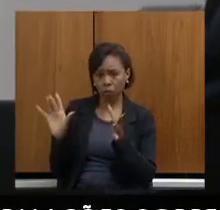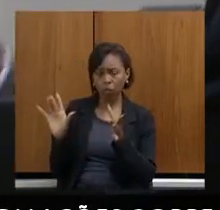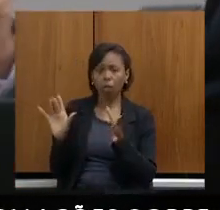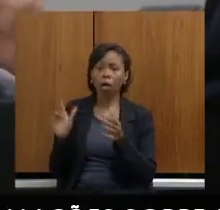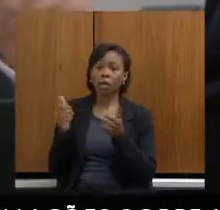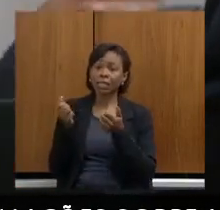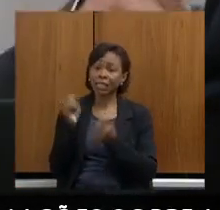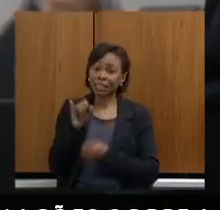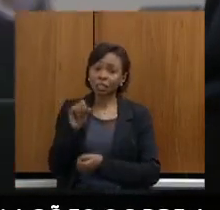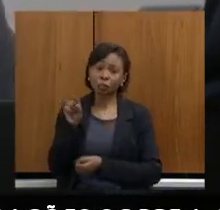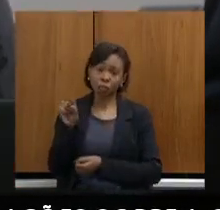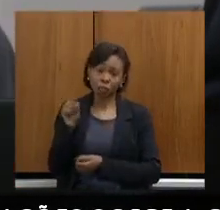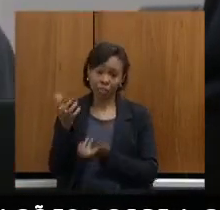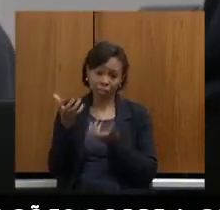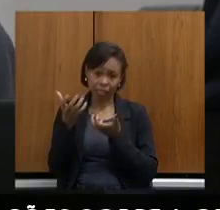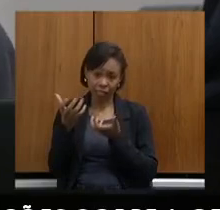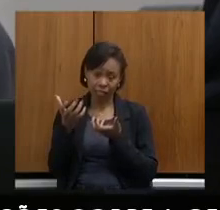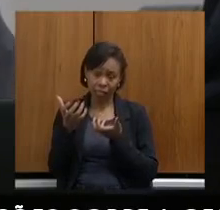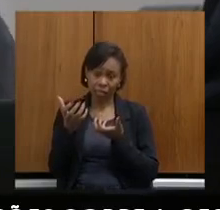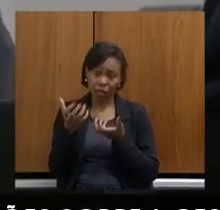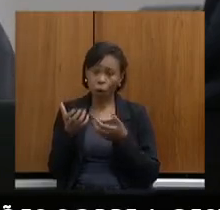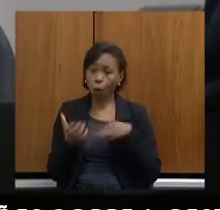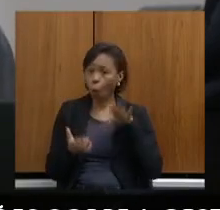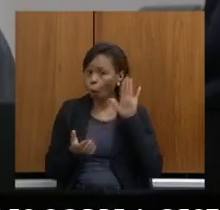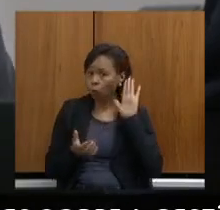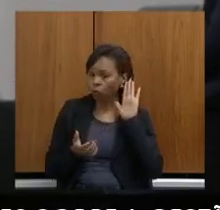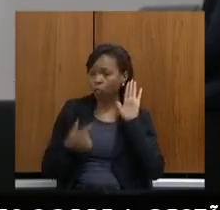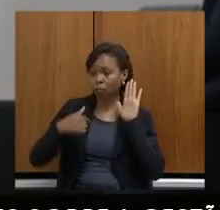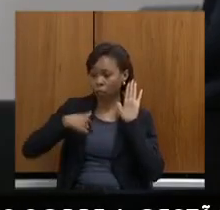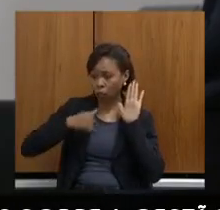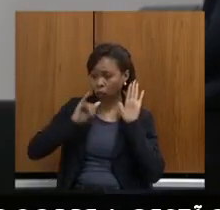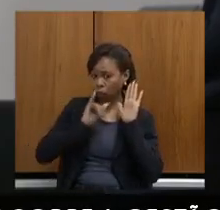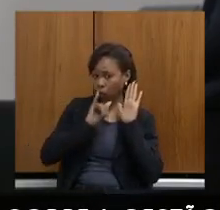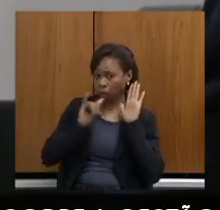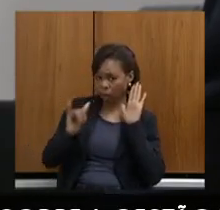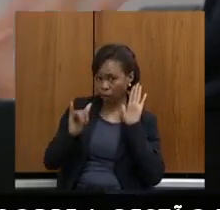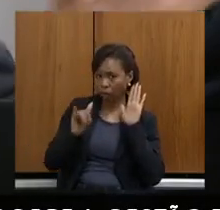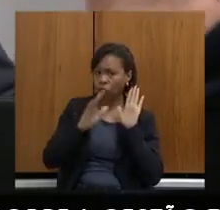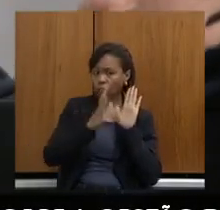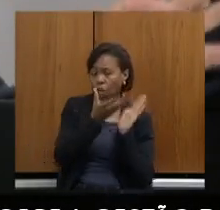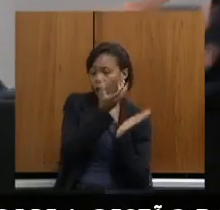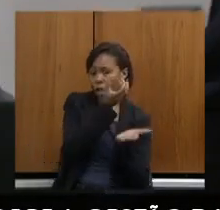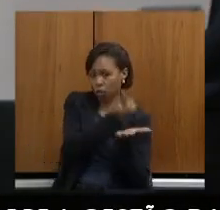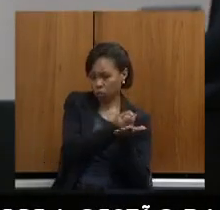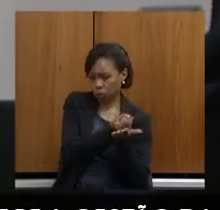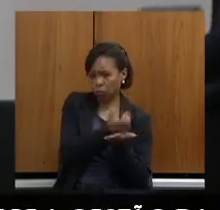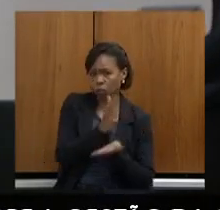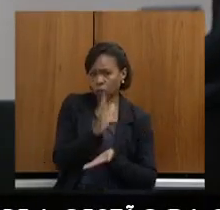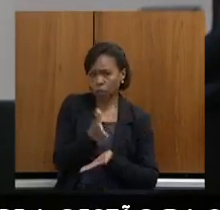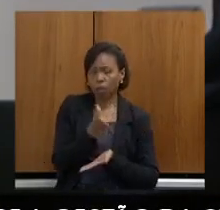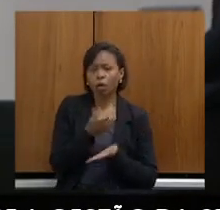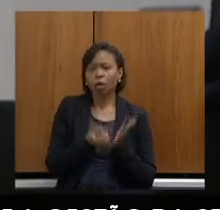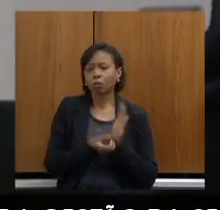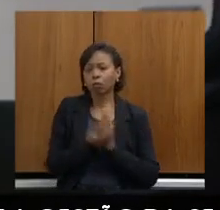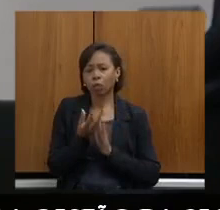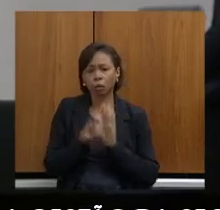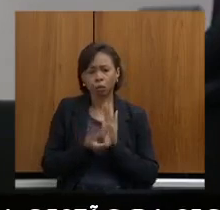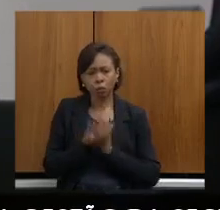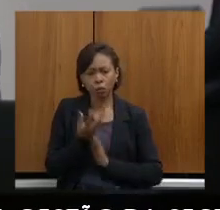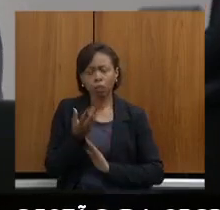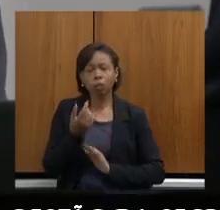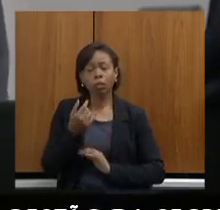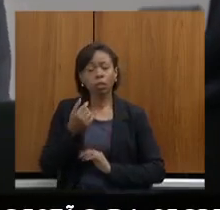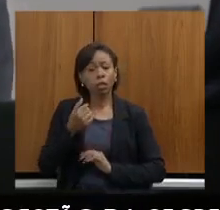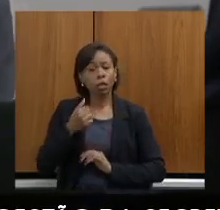aí se você quiser ouvir a minha fala tá claro Tá gravado e em várias oportunidades aqui eu